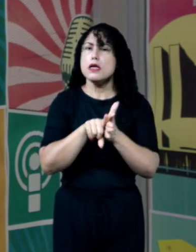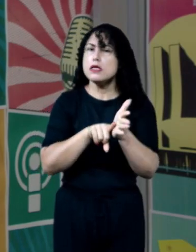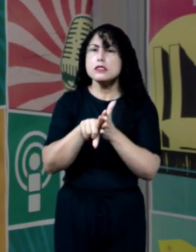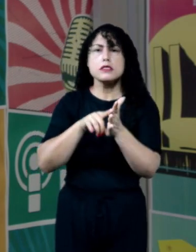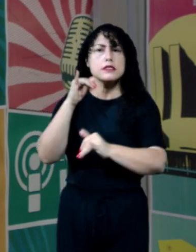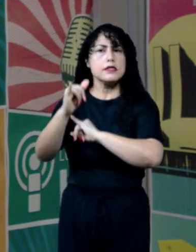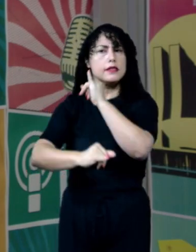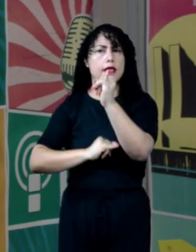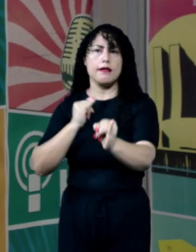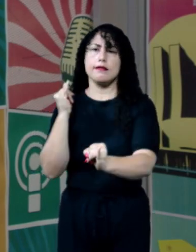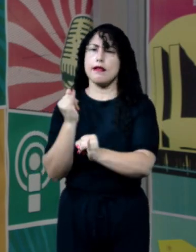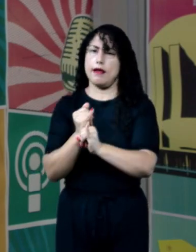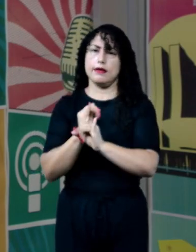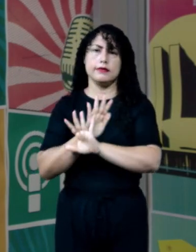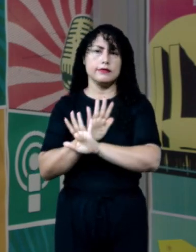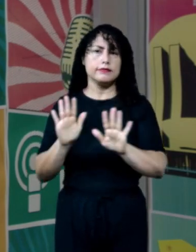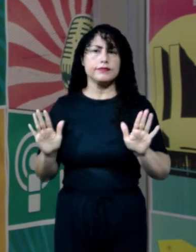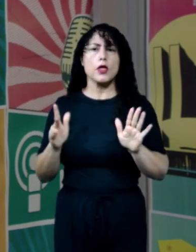internet.